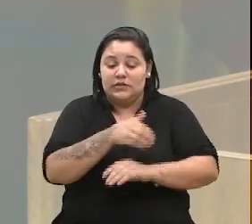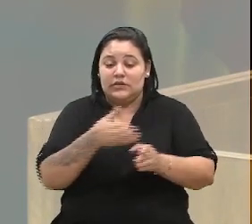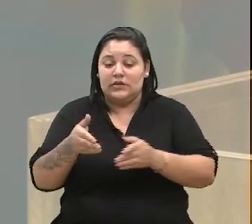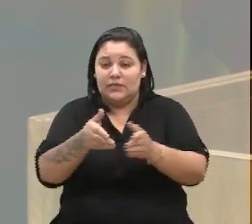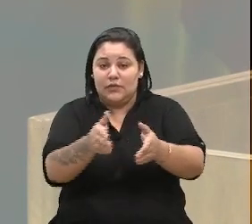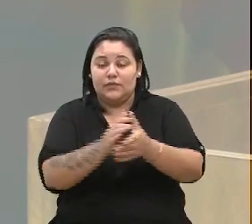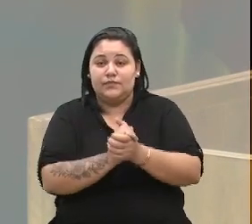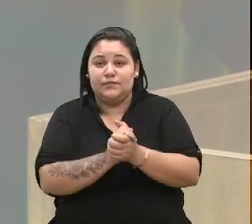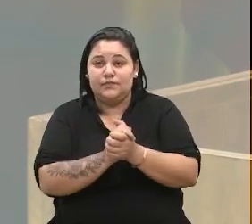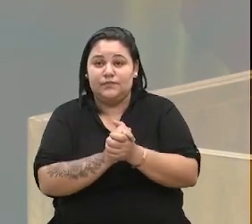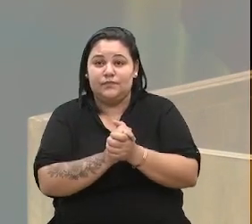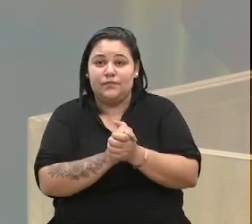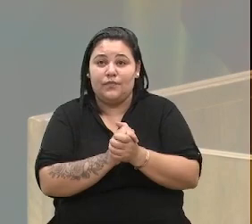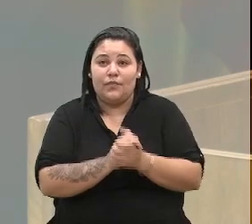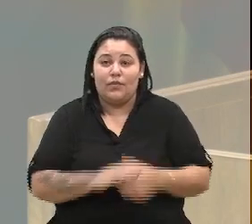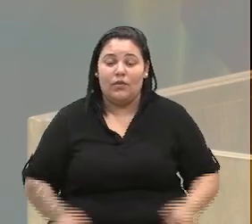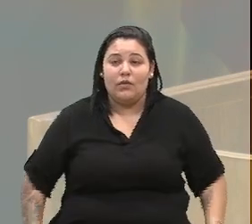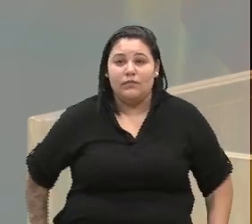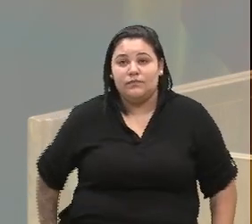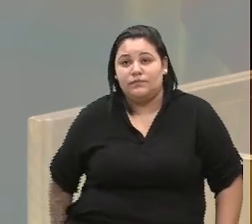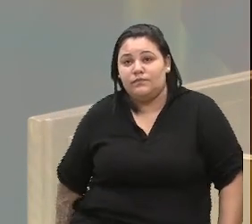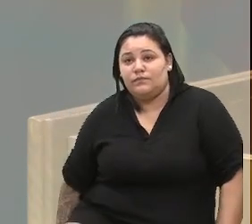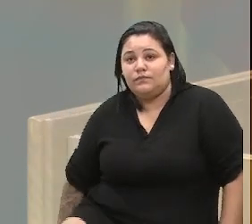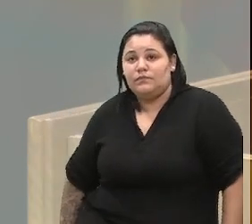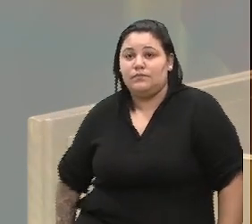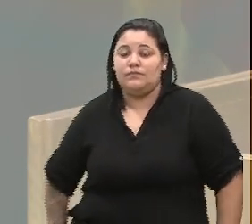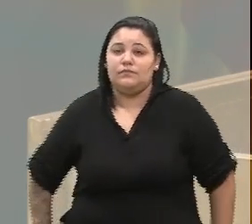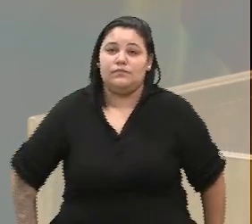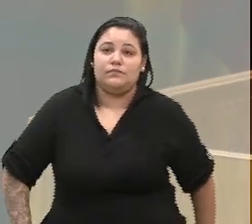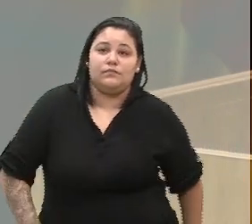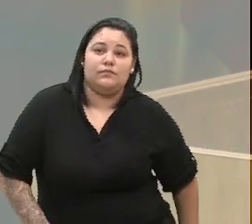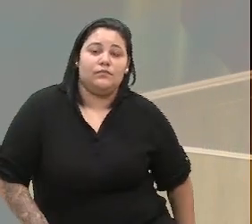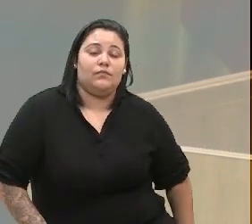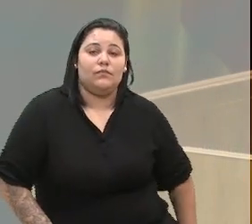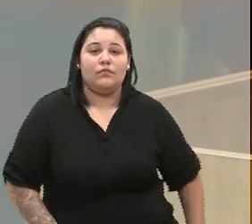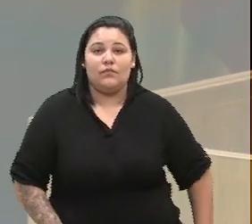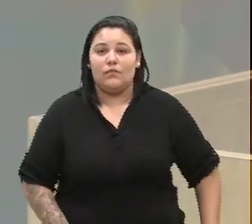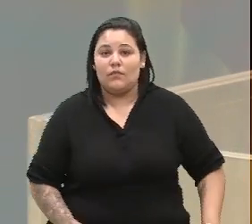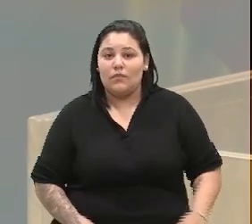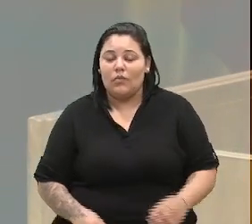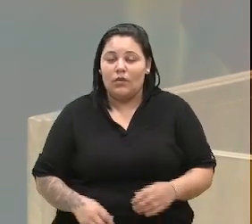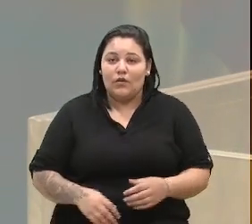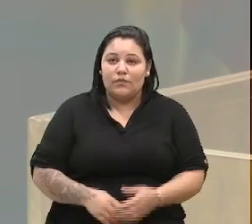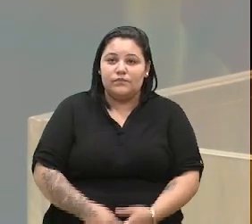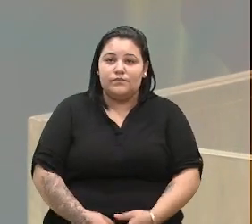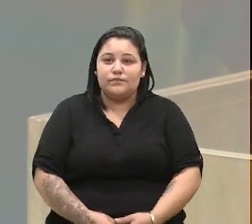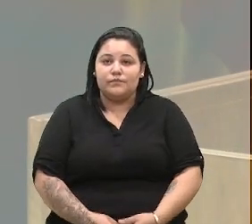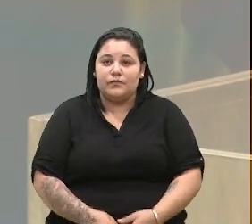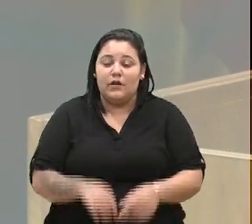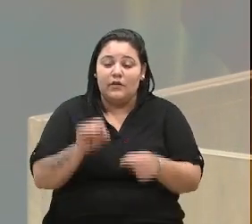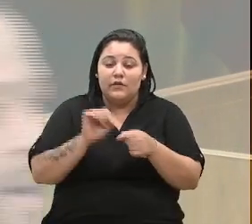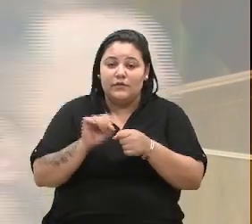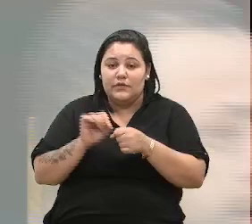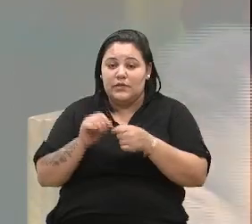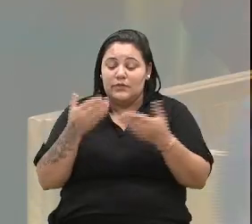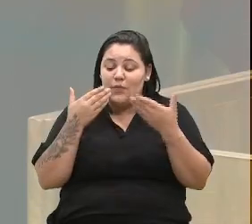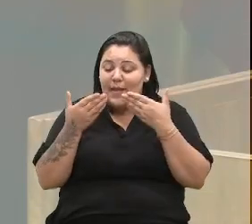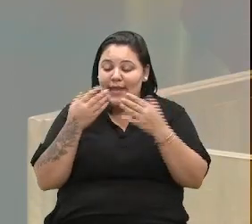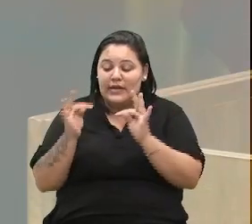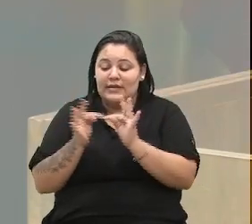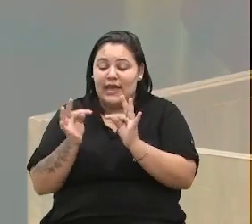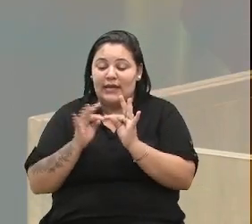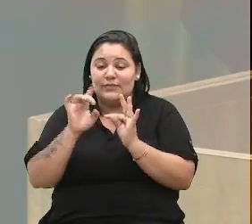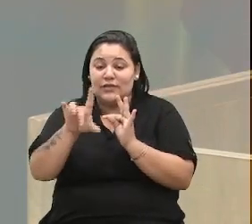Condições das ruas, né? Foi efetuado um levantamento técnico para identificar ruas, avenidas, estradas prioritárias